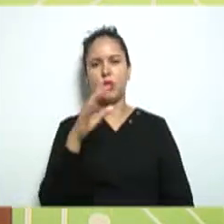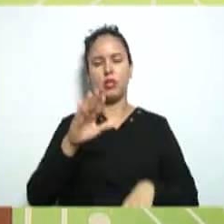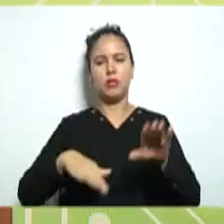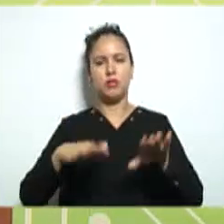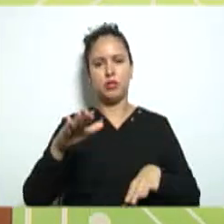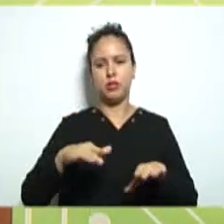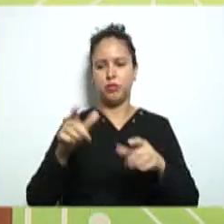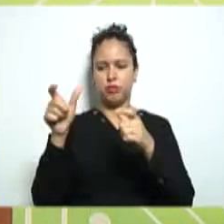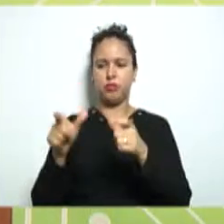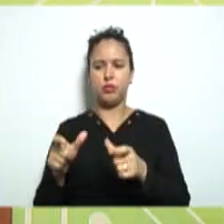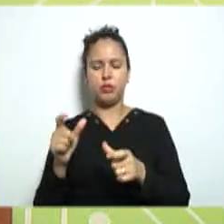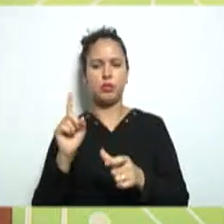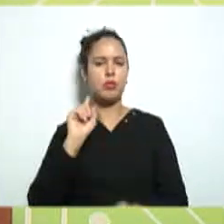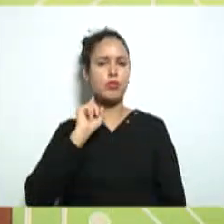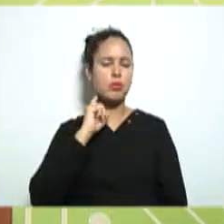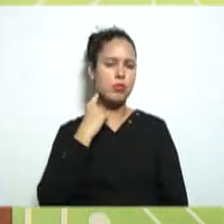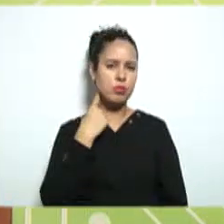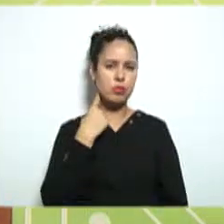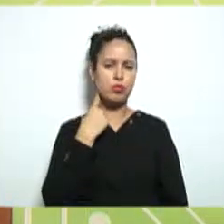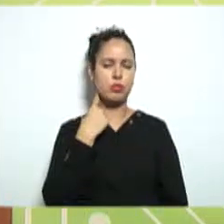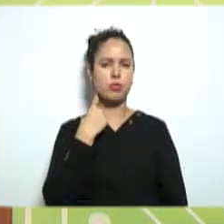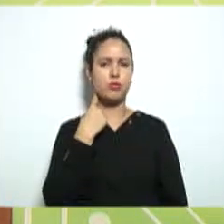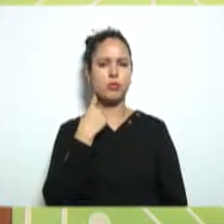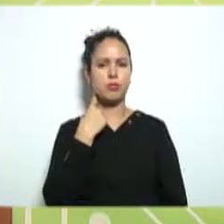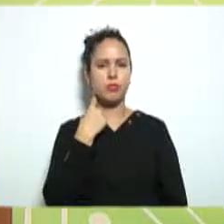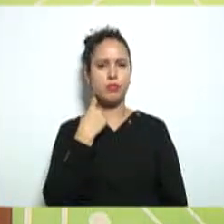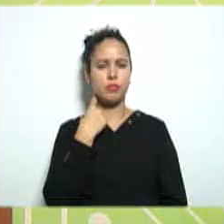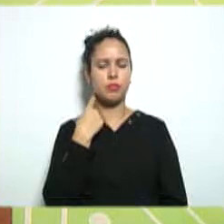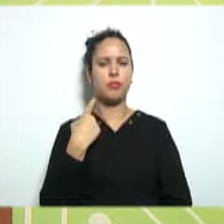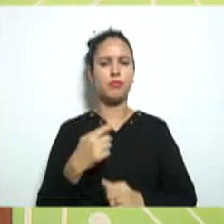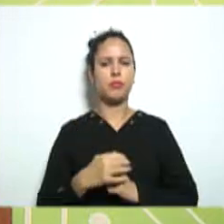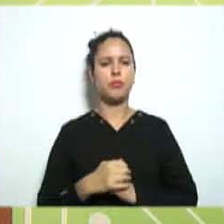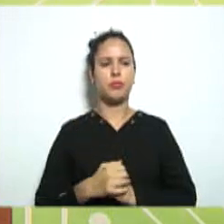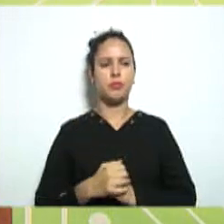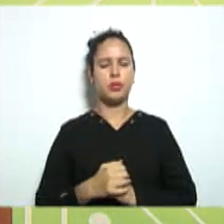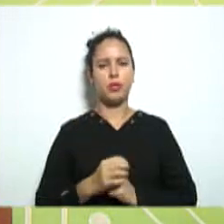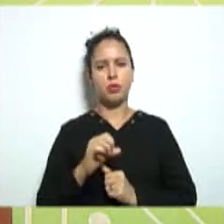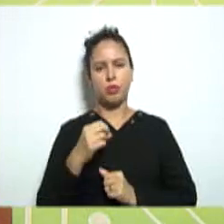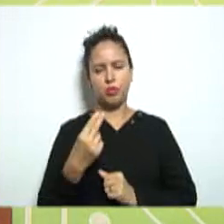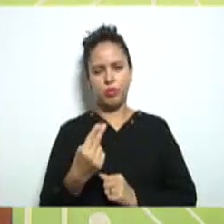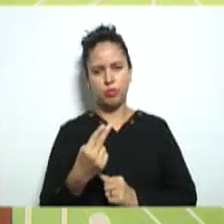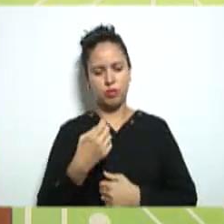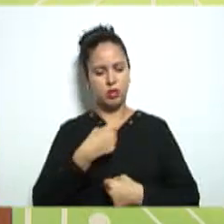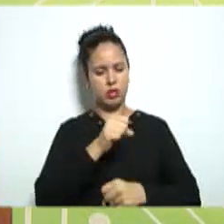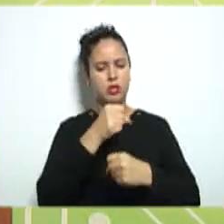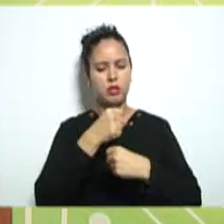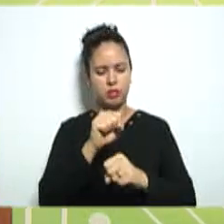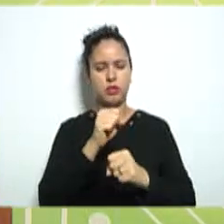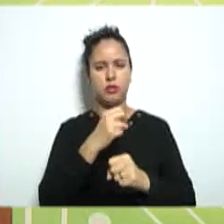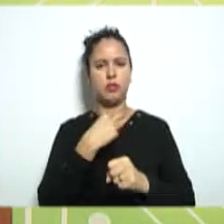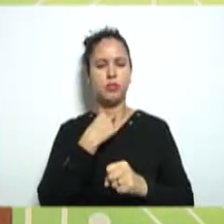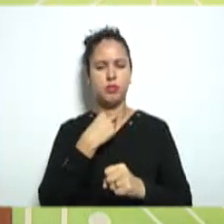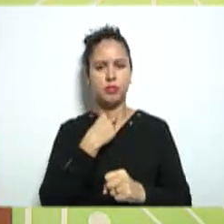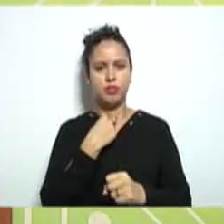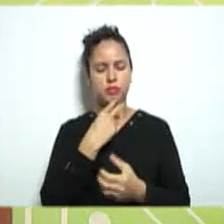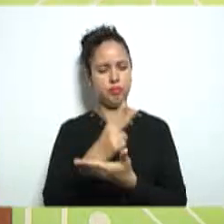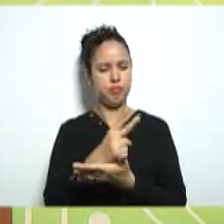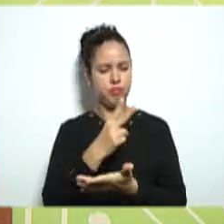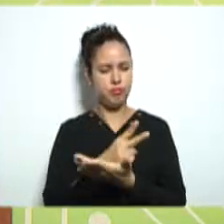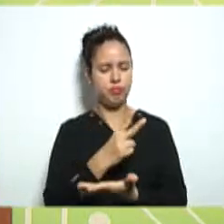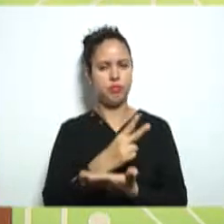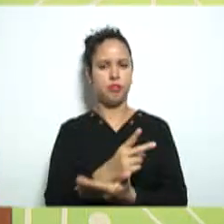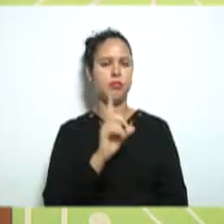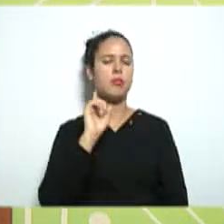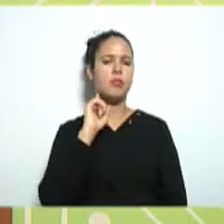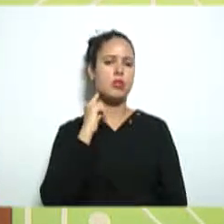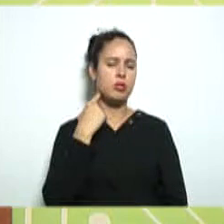que é sujo. A pessoa não pode limpar um local. Ou ainda que limpe, ainda assim o local é sujo. A pessoa